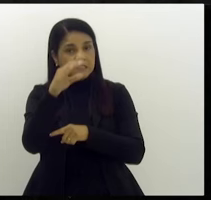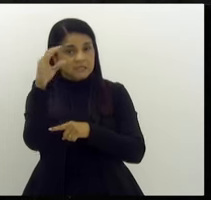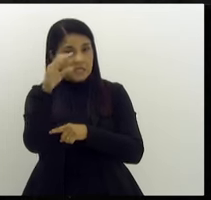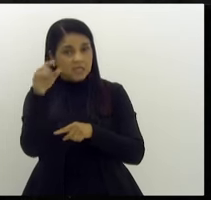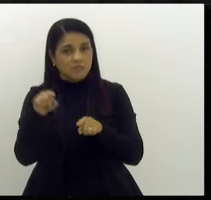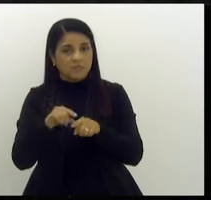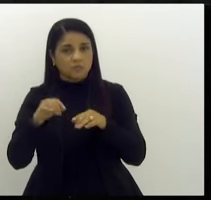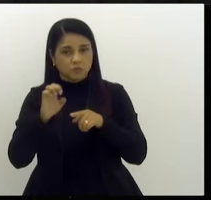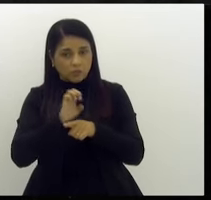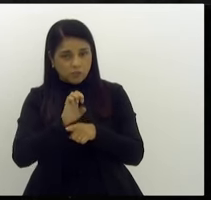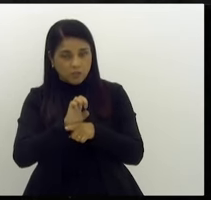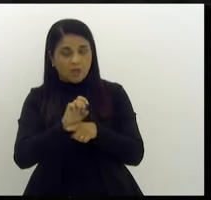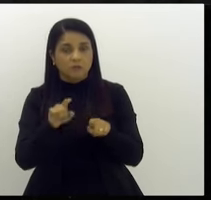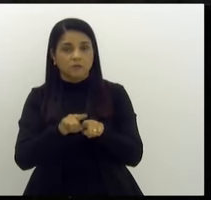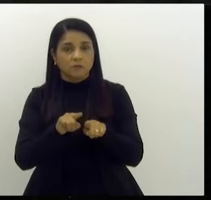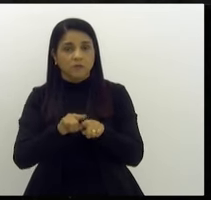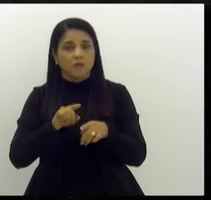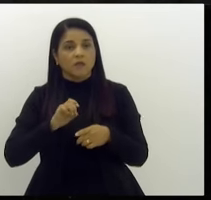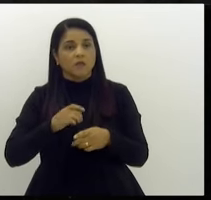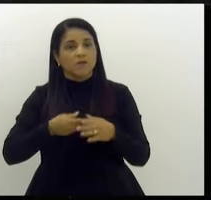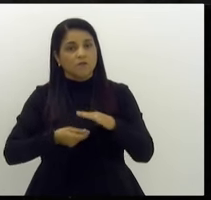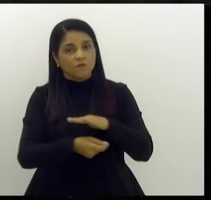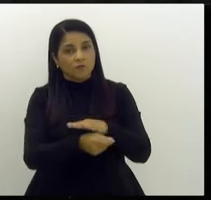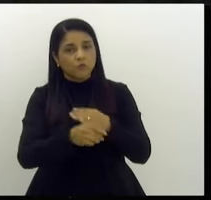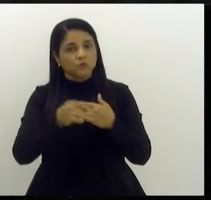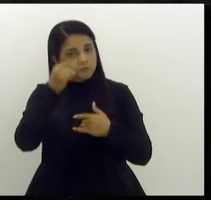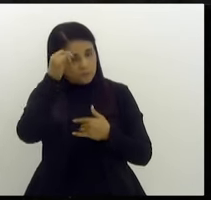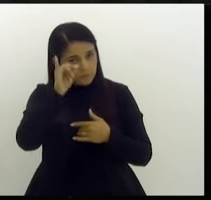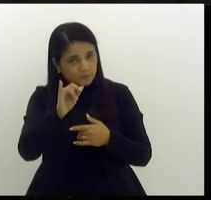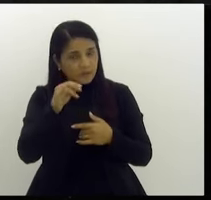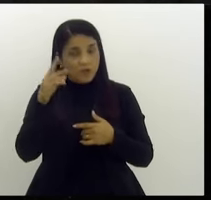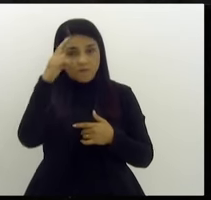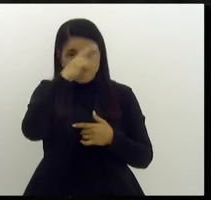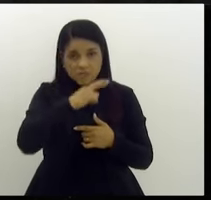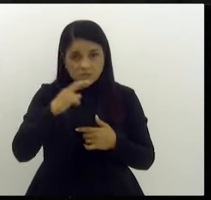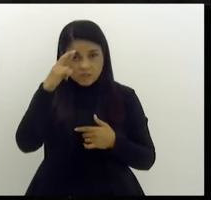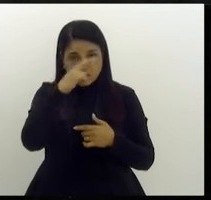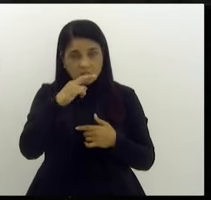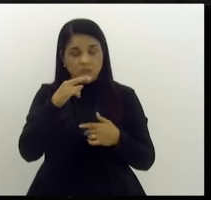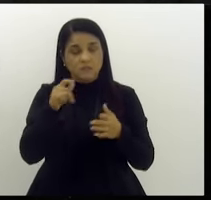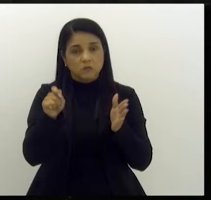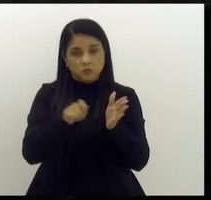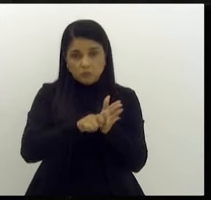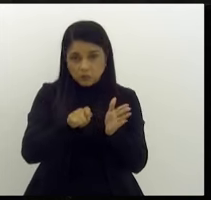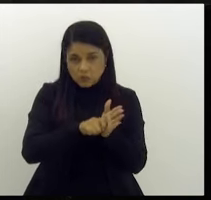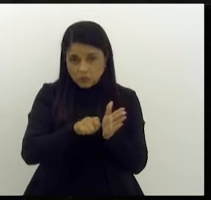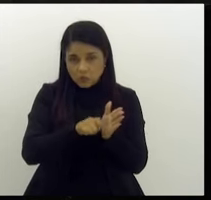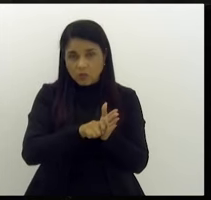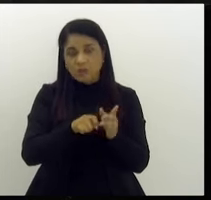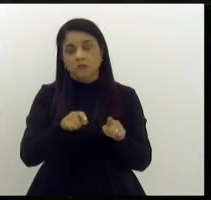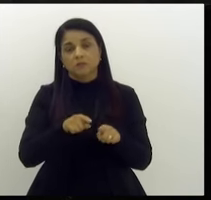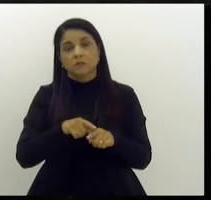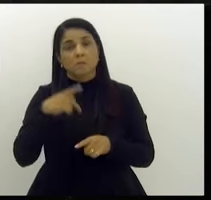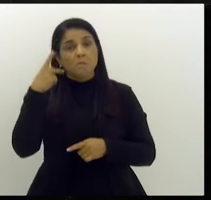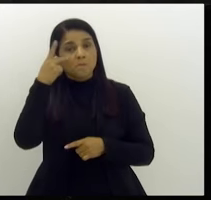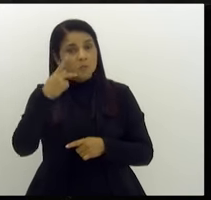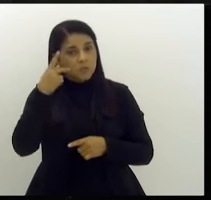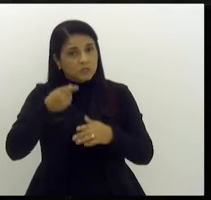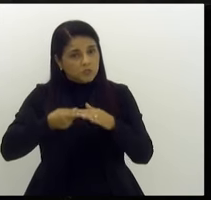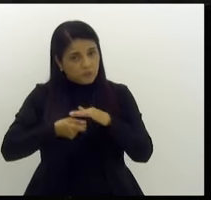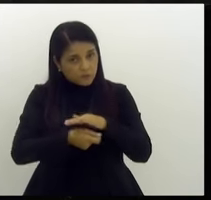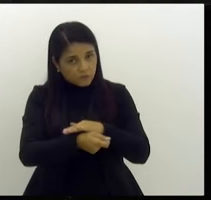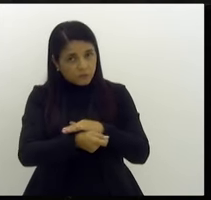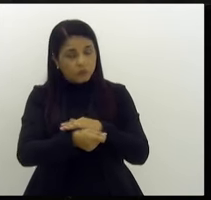Estado fundo Estadual de Prevenção e fiscalização à repressão de entorpecentes fundo de políticas para